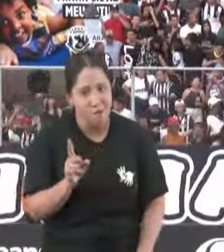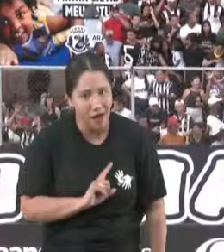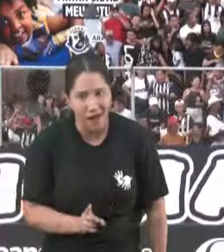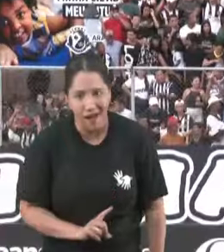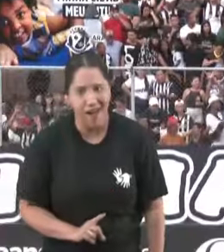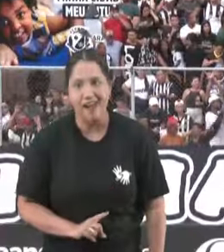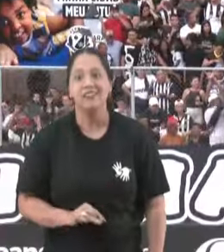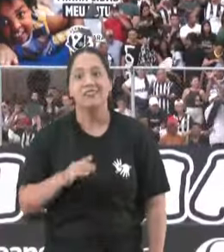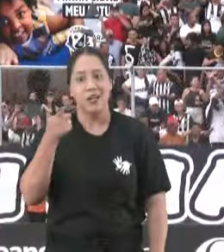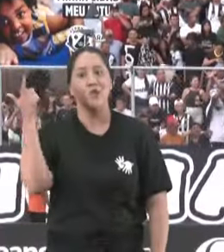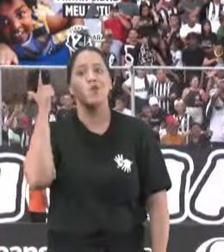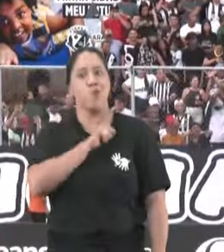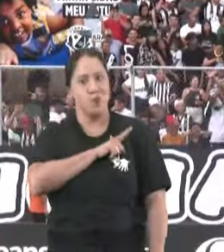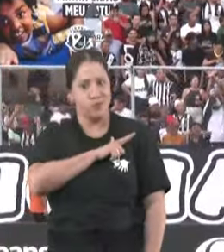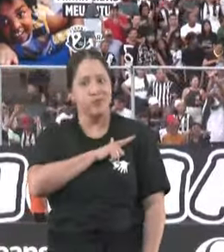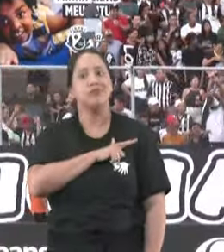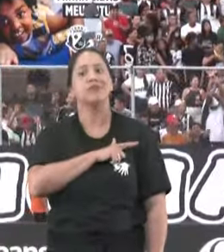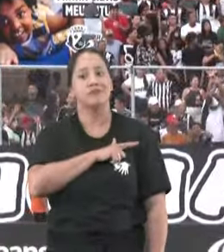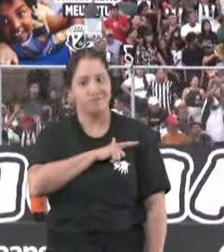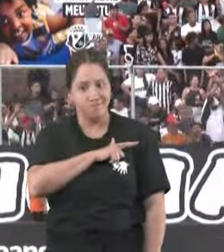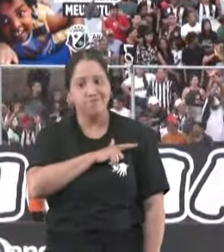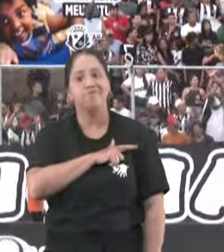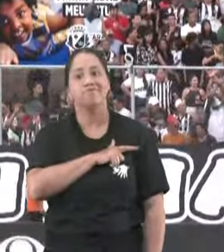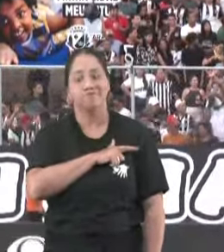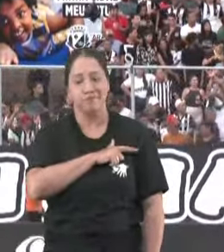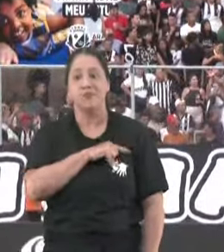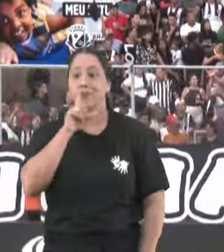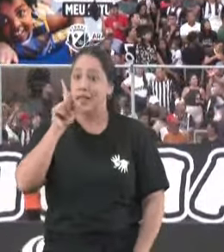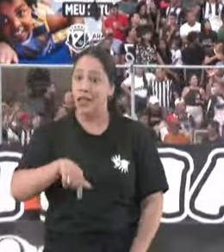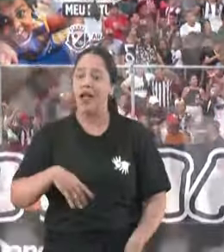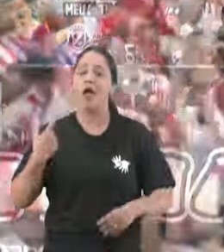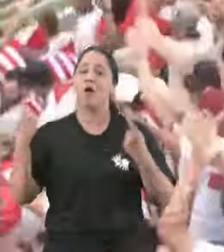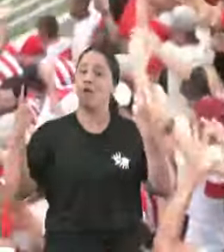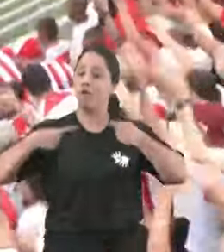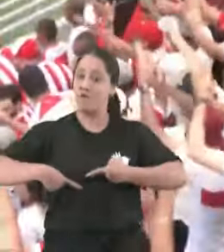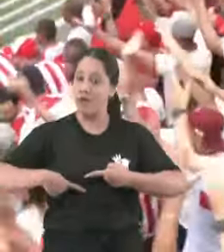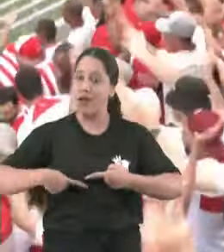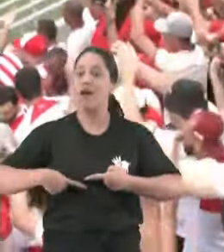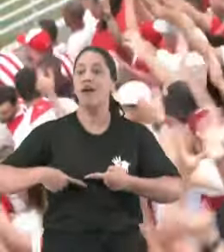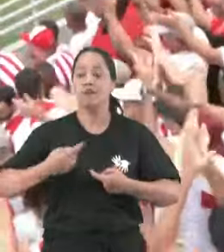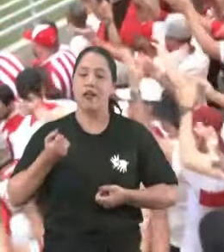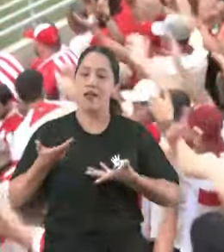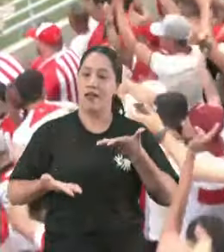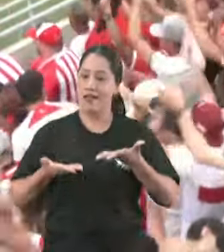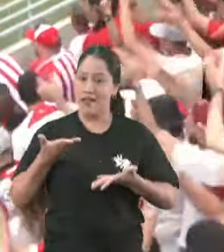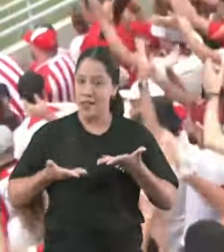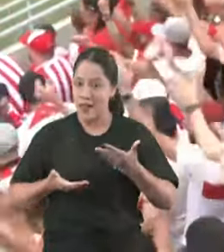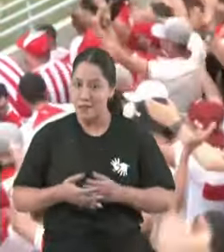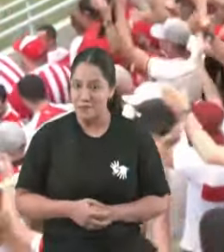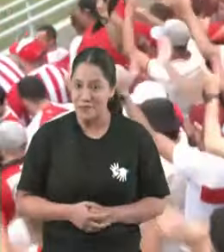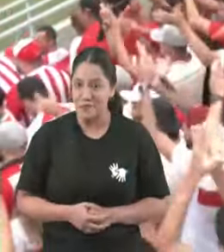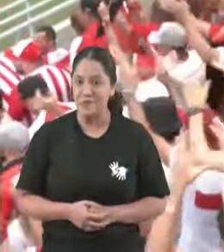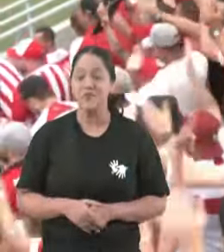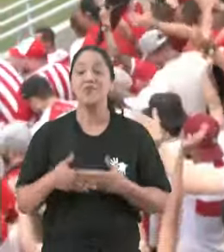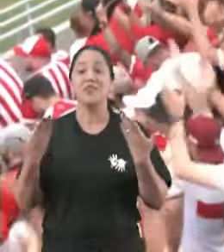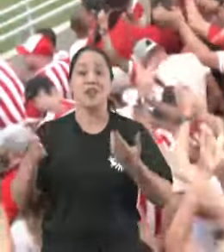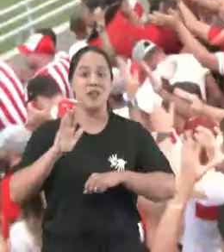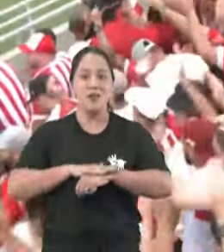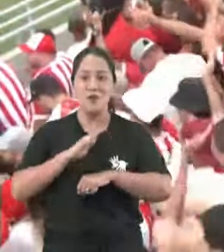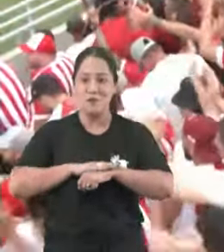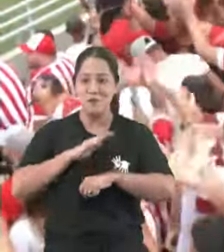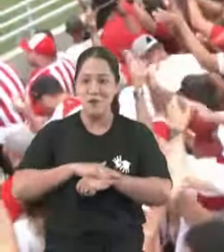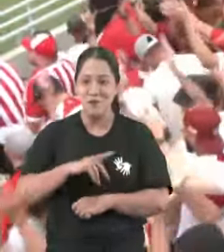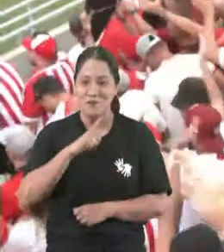conquistado. Mas entendo como seja uma final com muito equilíbrio. Henrique. Nesse momento